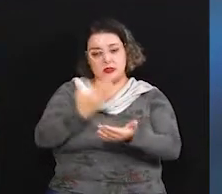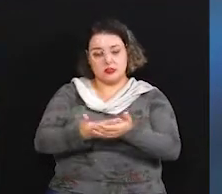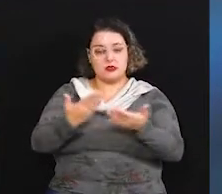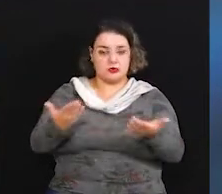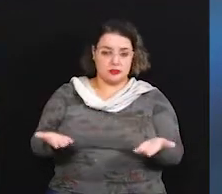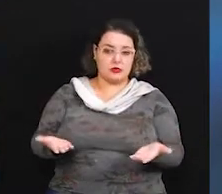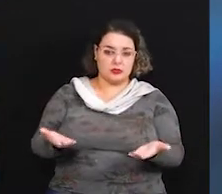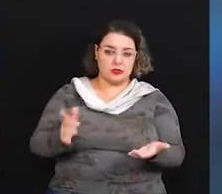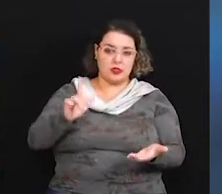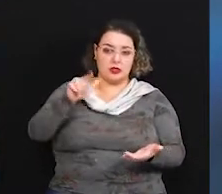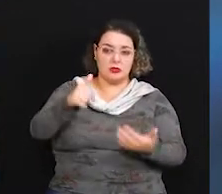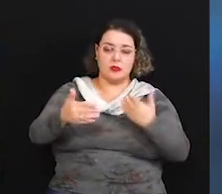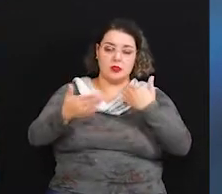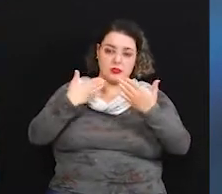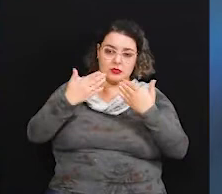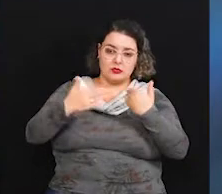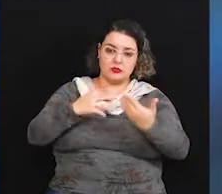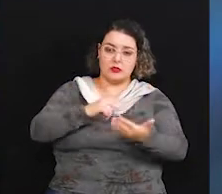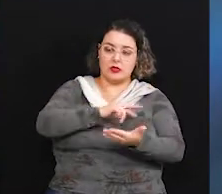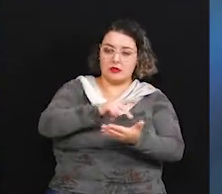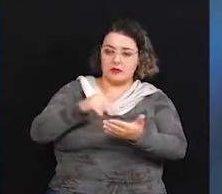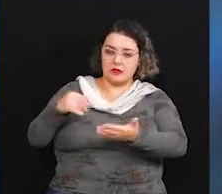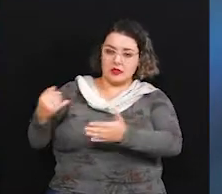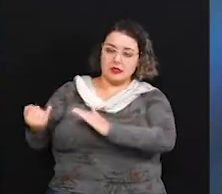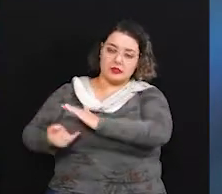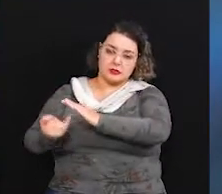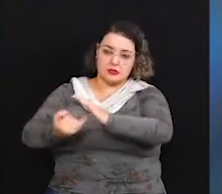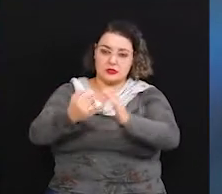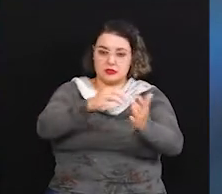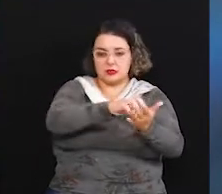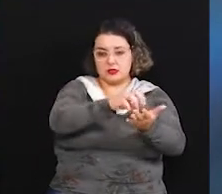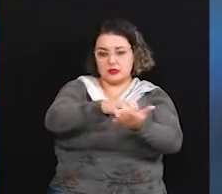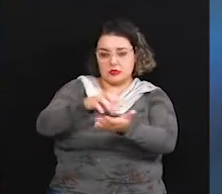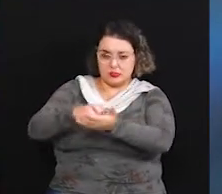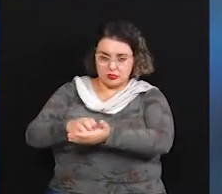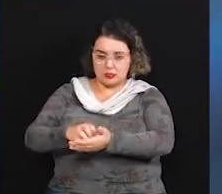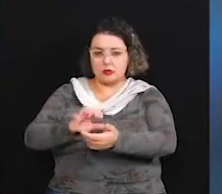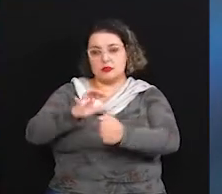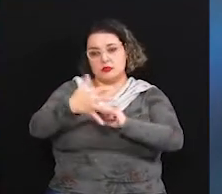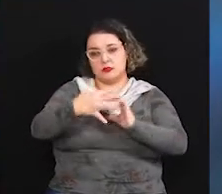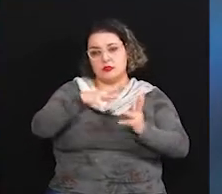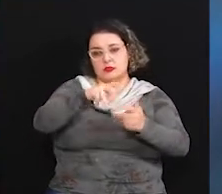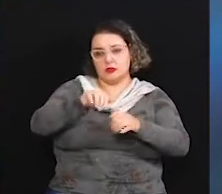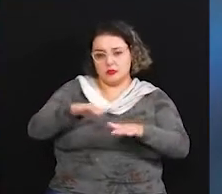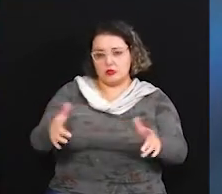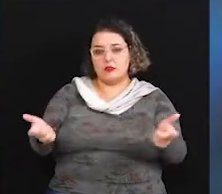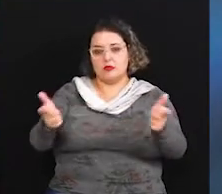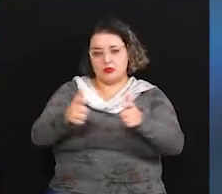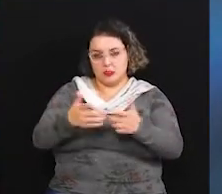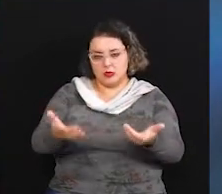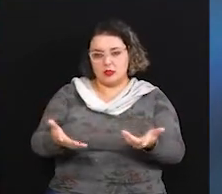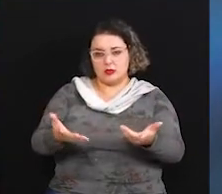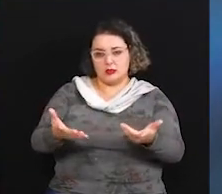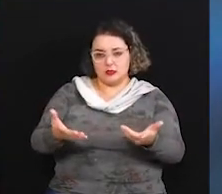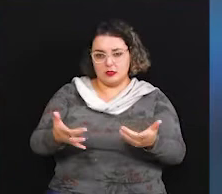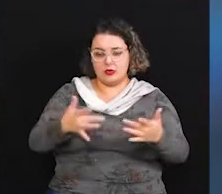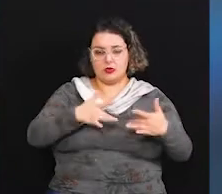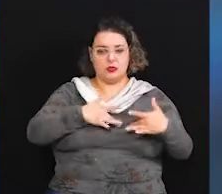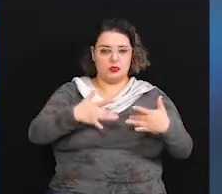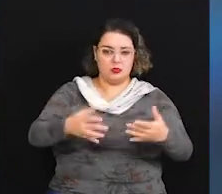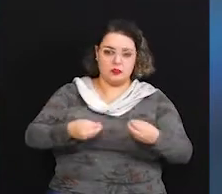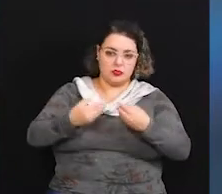eu, depois de conversar com várias ONGs e entidades nesses últimos meses, que a pandemia piorou toda essa questão, Sim. Porque depende